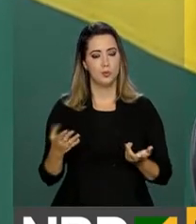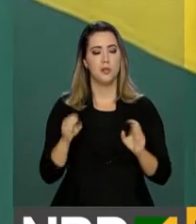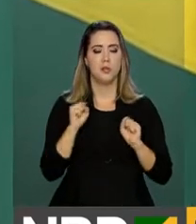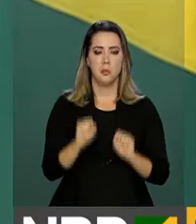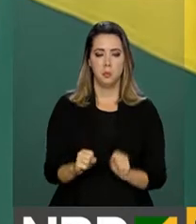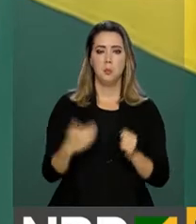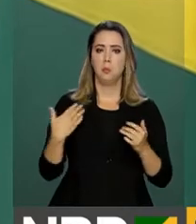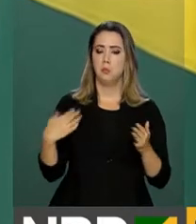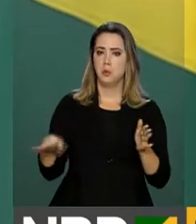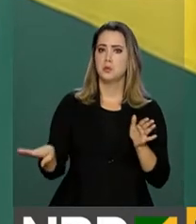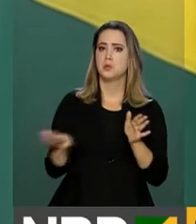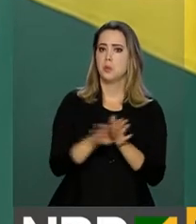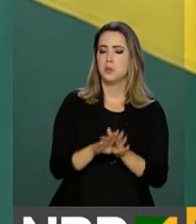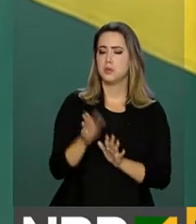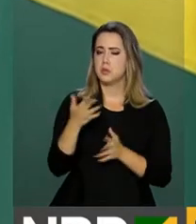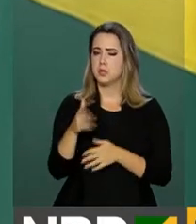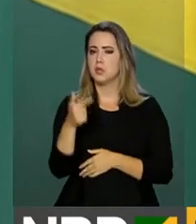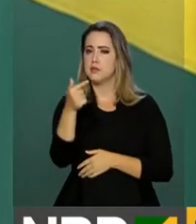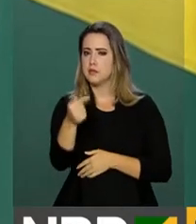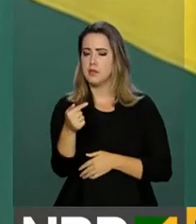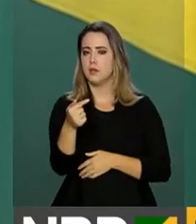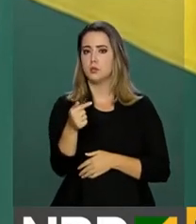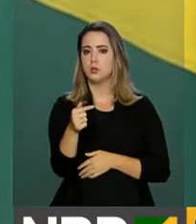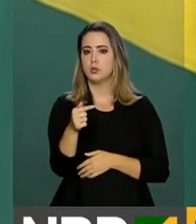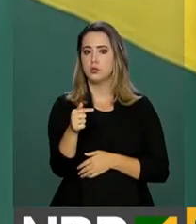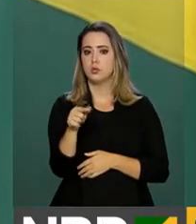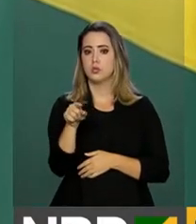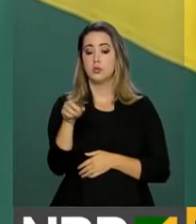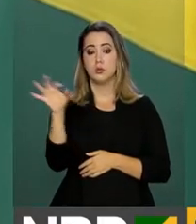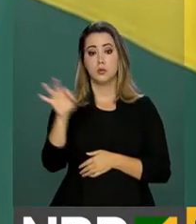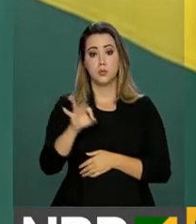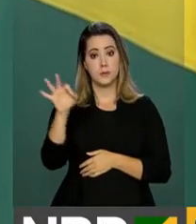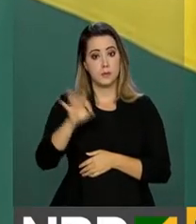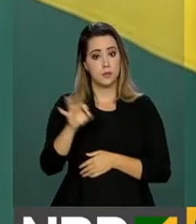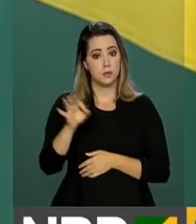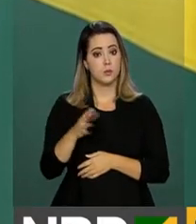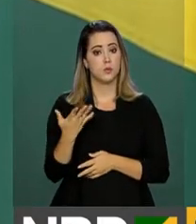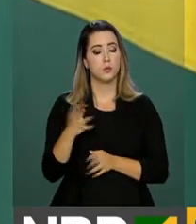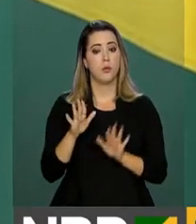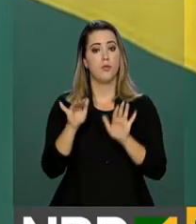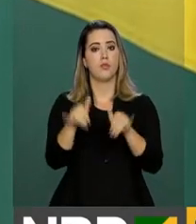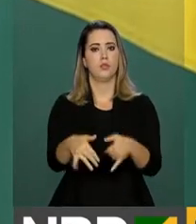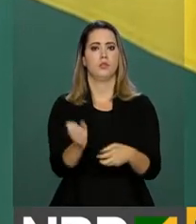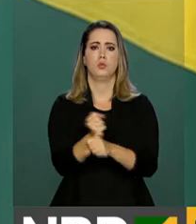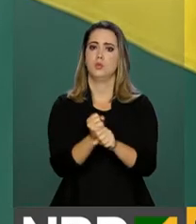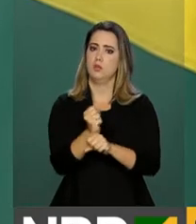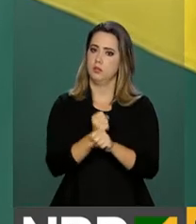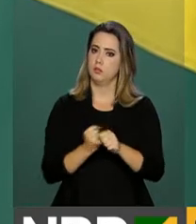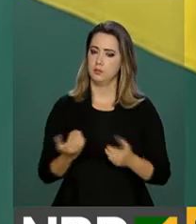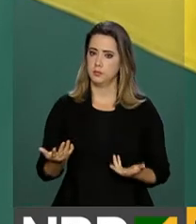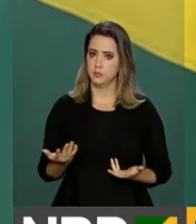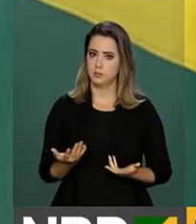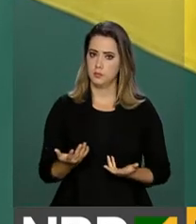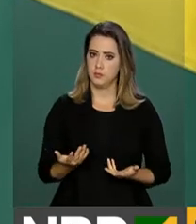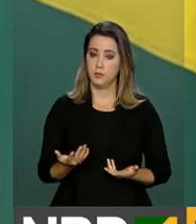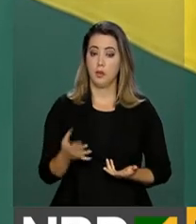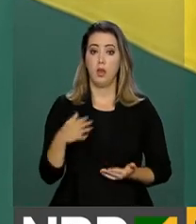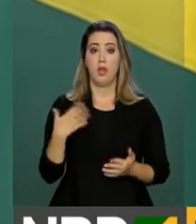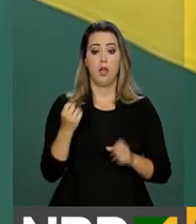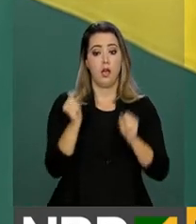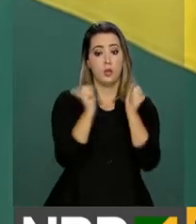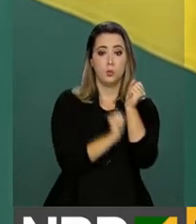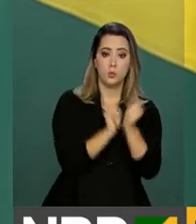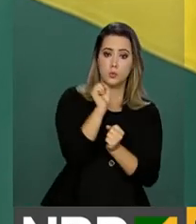assim o dizem em 7 7% no final do ano a produção industrial